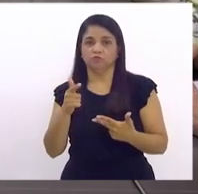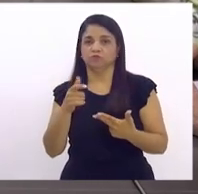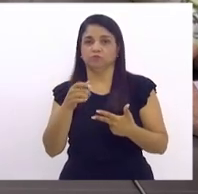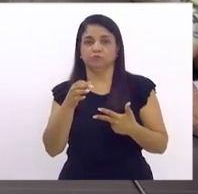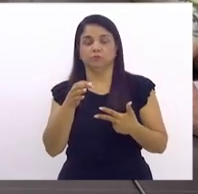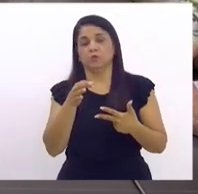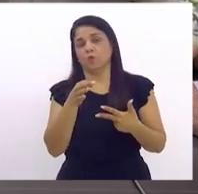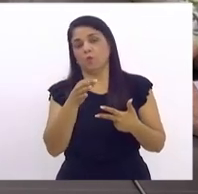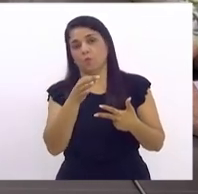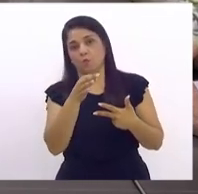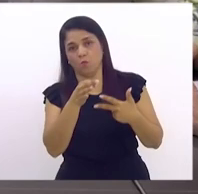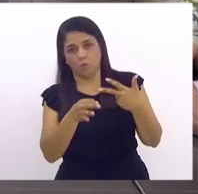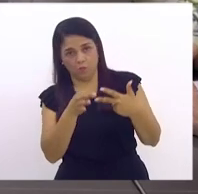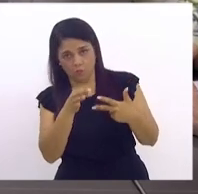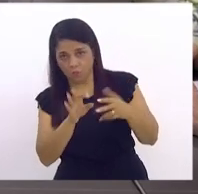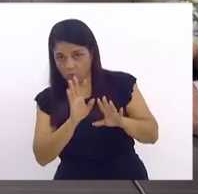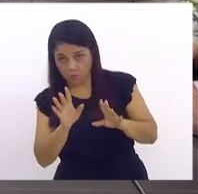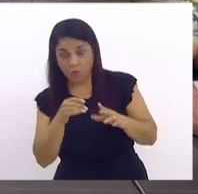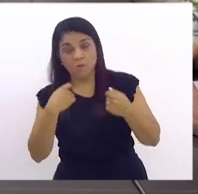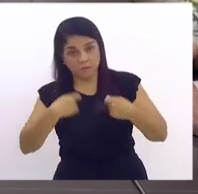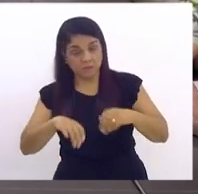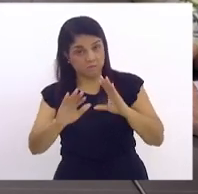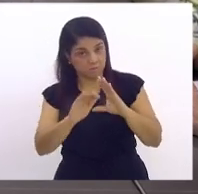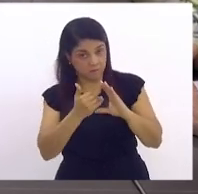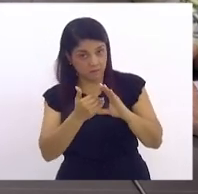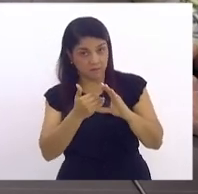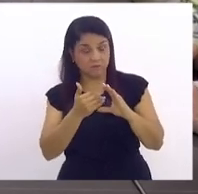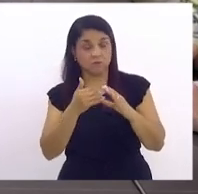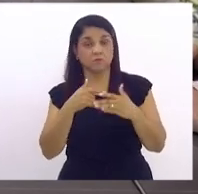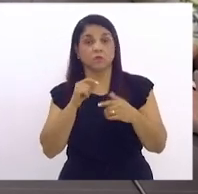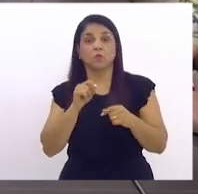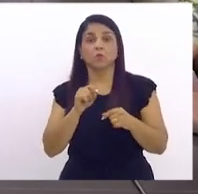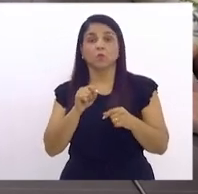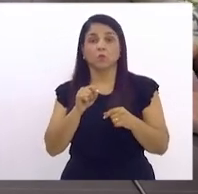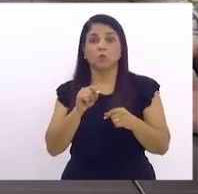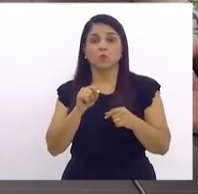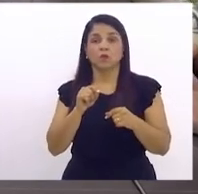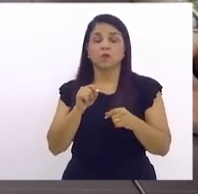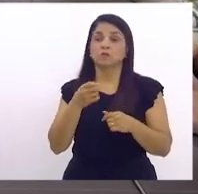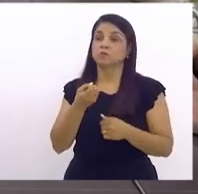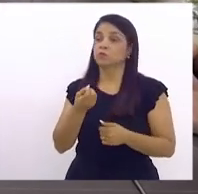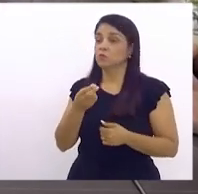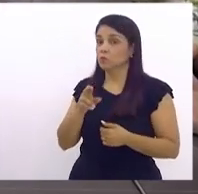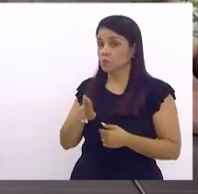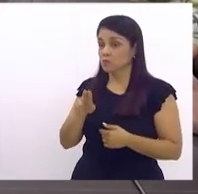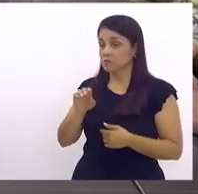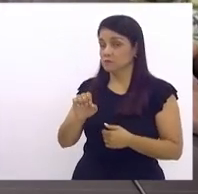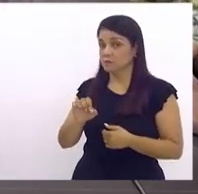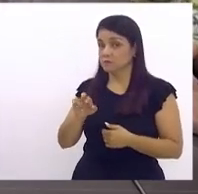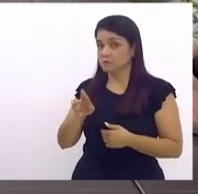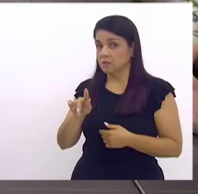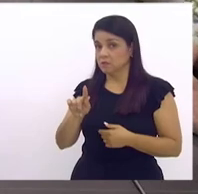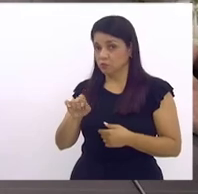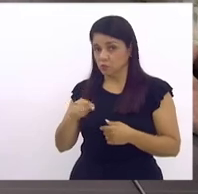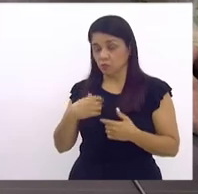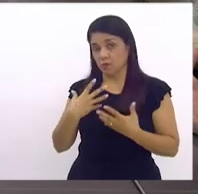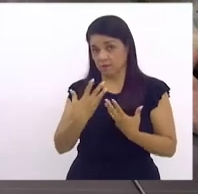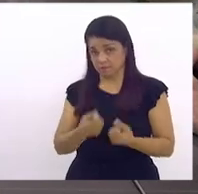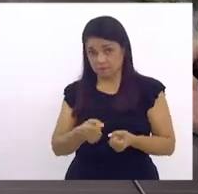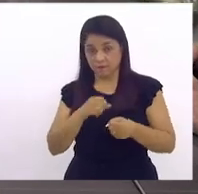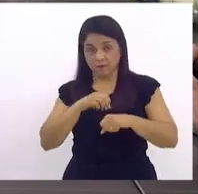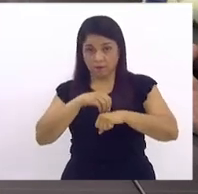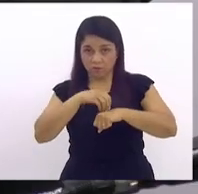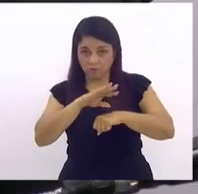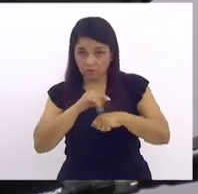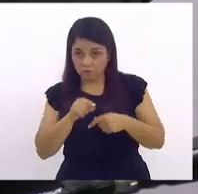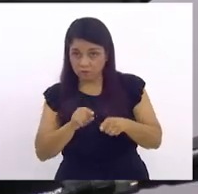e precisam de uma mensagem, ao invés de adotarmos, deputado doutor Serginho, a ideia das autorizativas, que o deputado